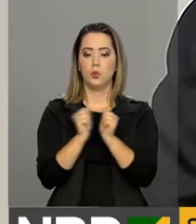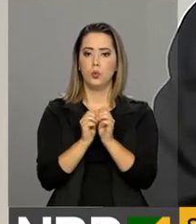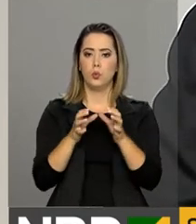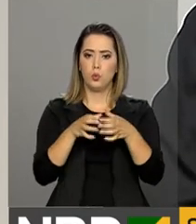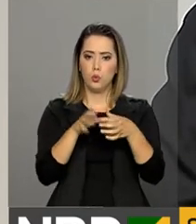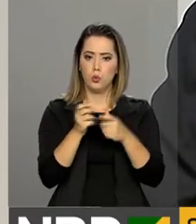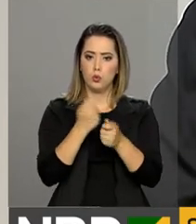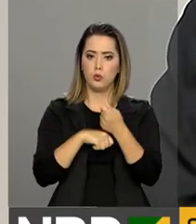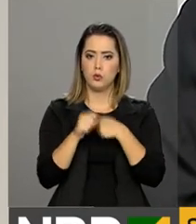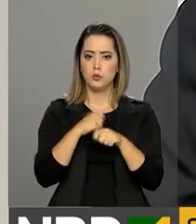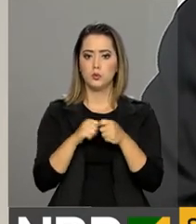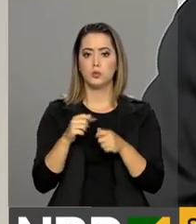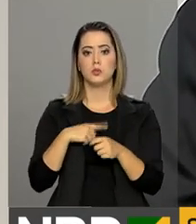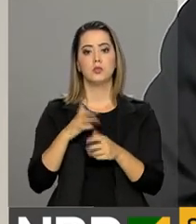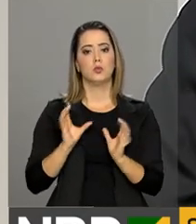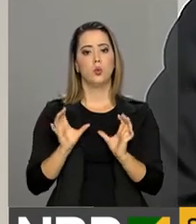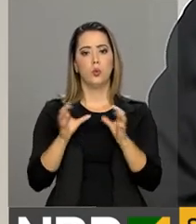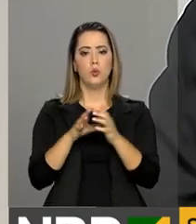de